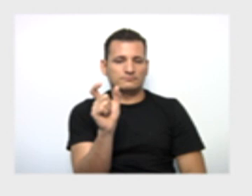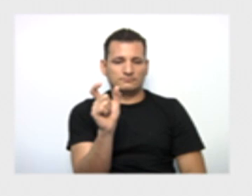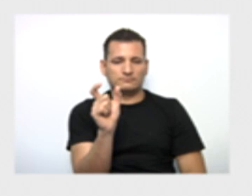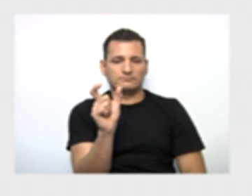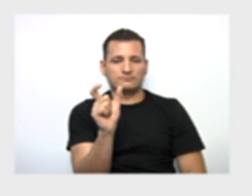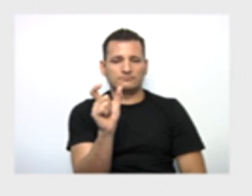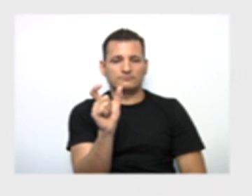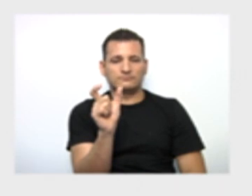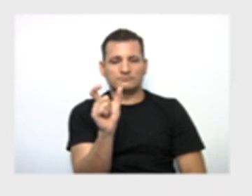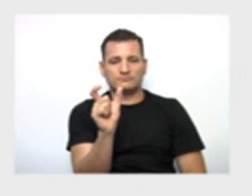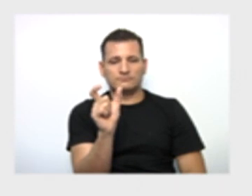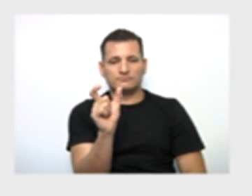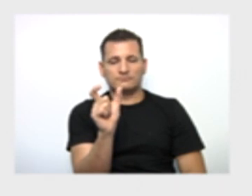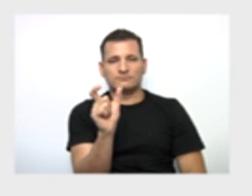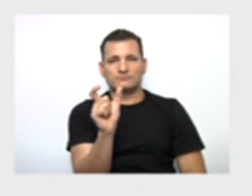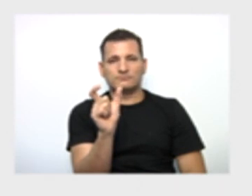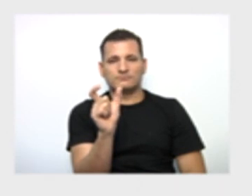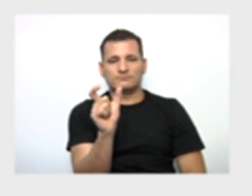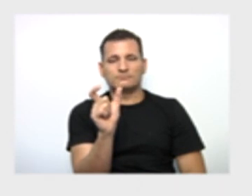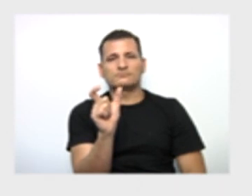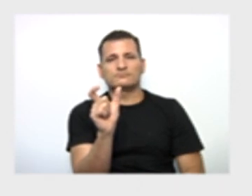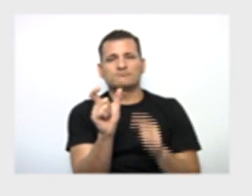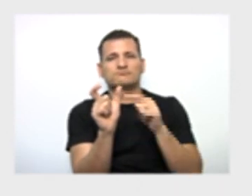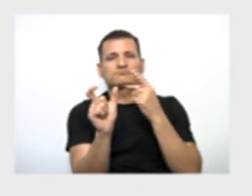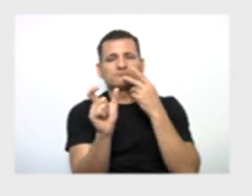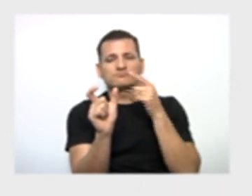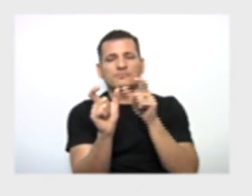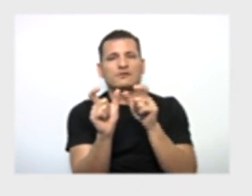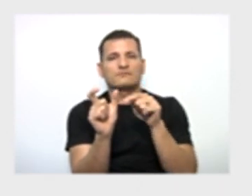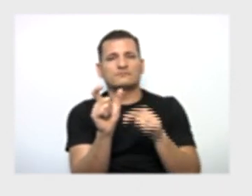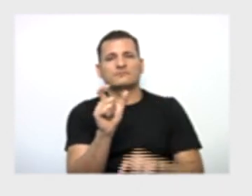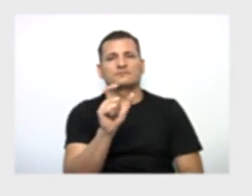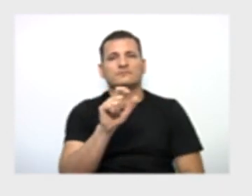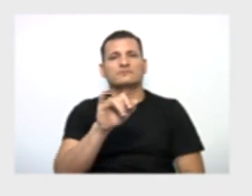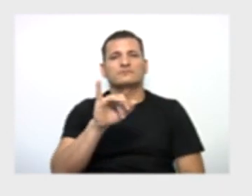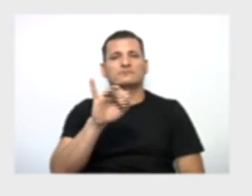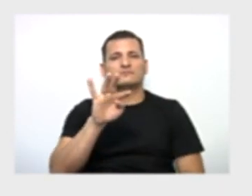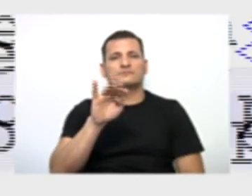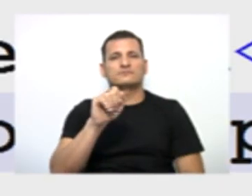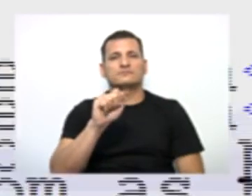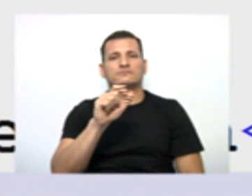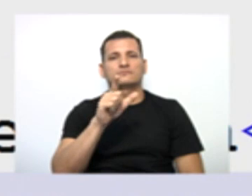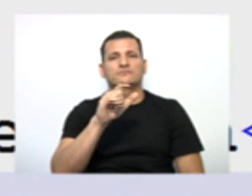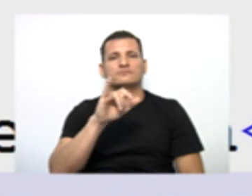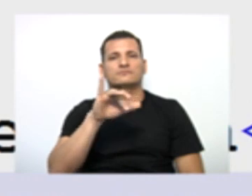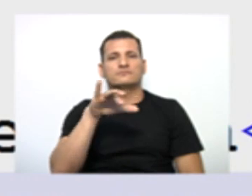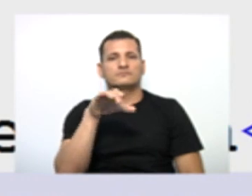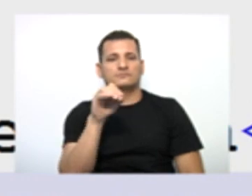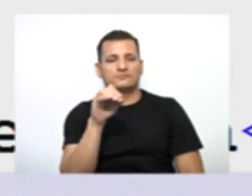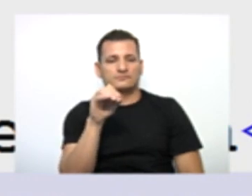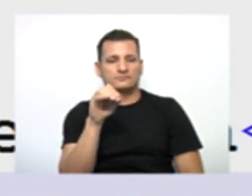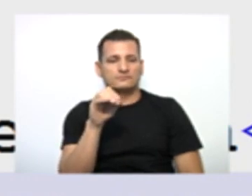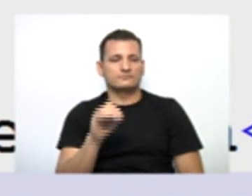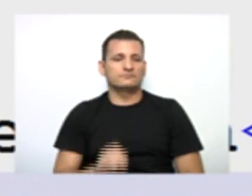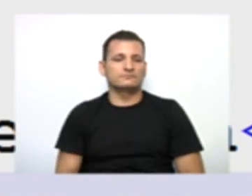ênfase, essa palavra vai ficar em itálico quando a gente for rodar. Então, vou